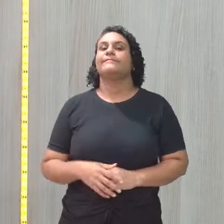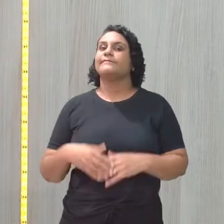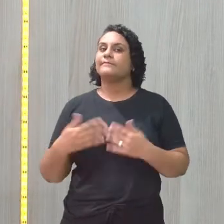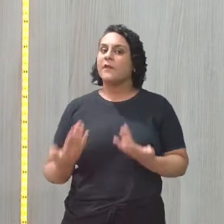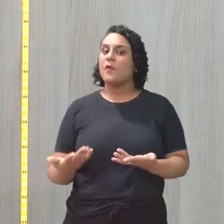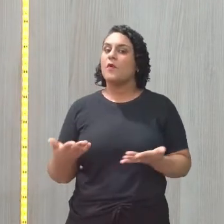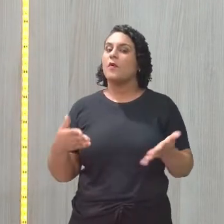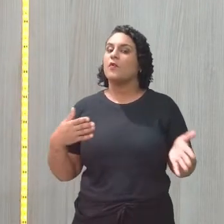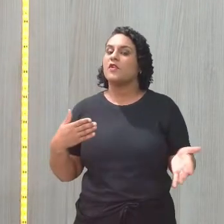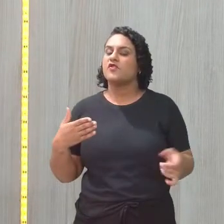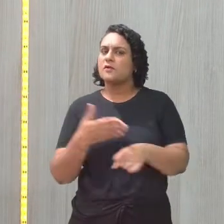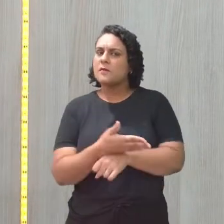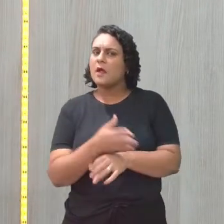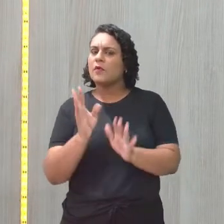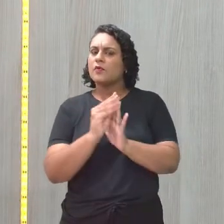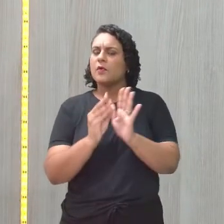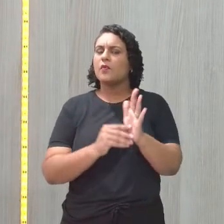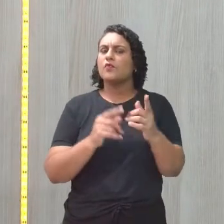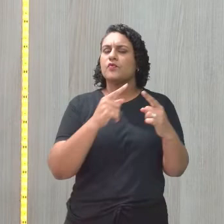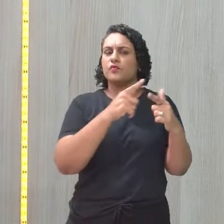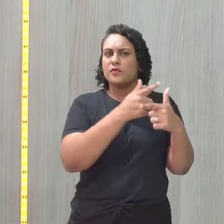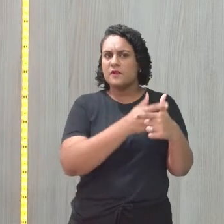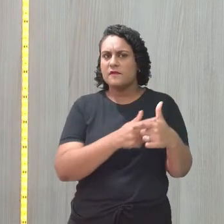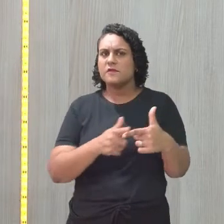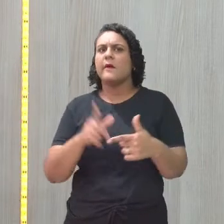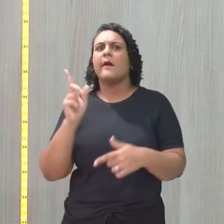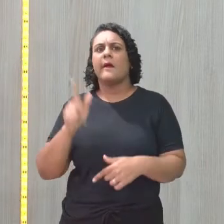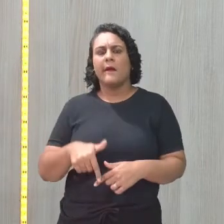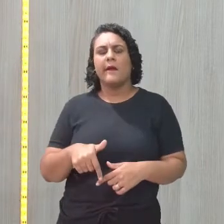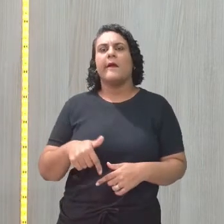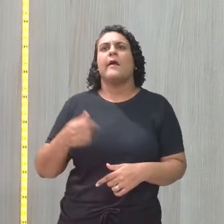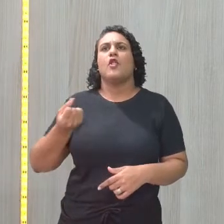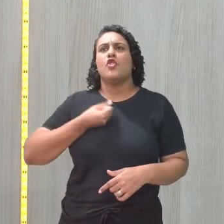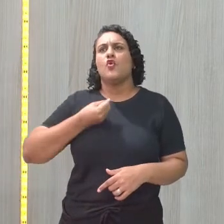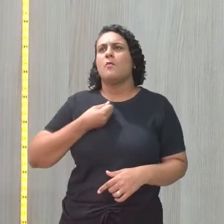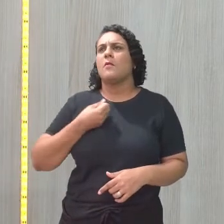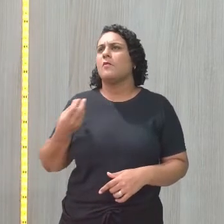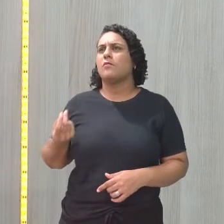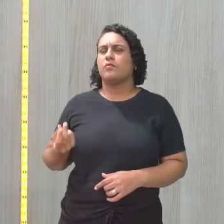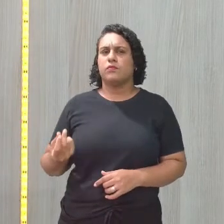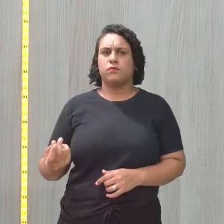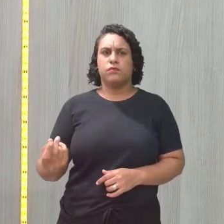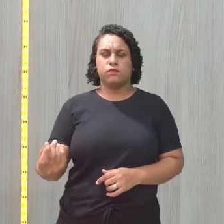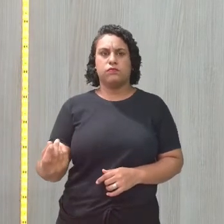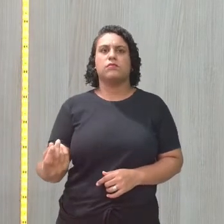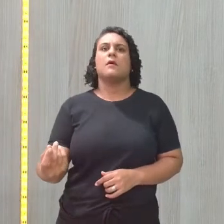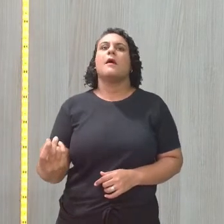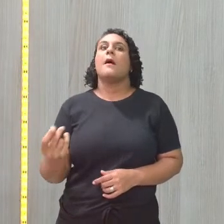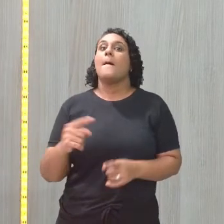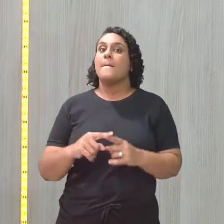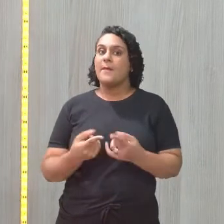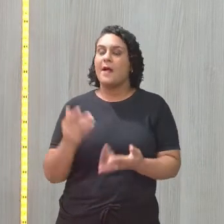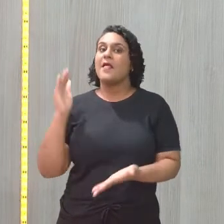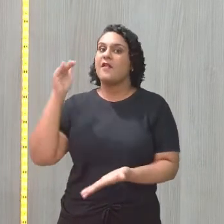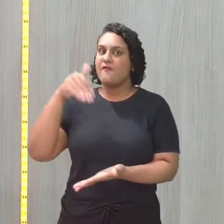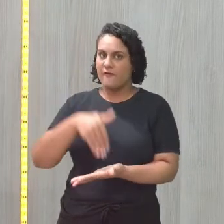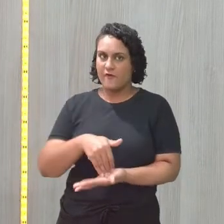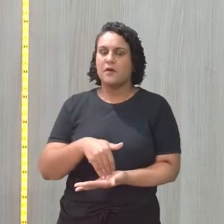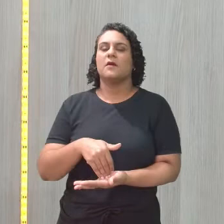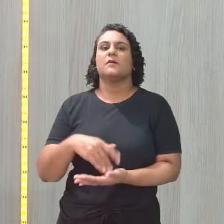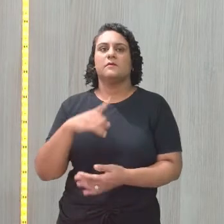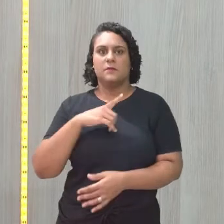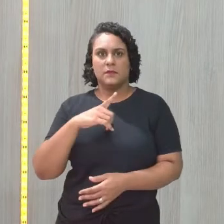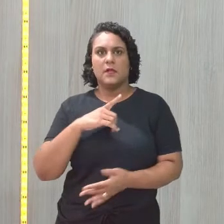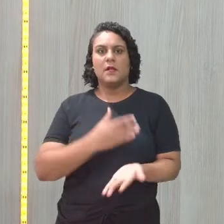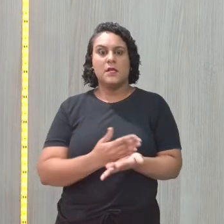vê que os divisores é uma quantidade finita de números, então tem fim. E por ele ter início e fim,